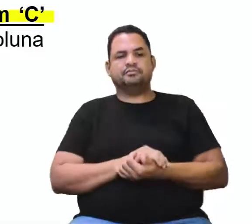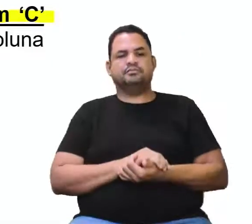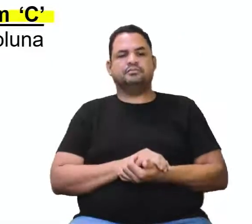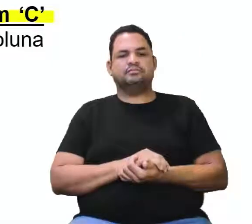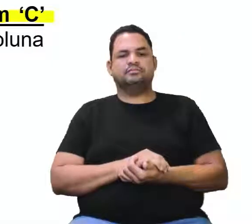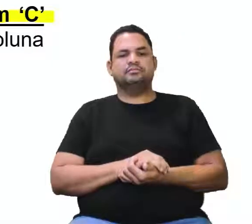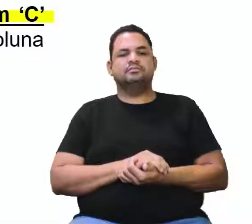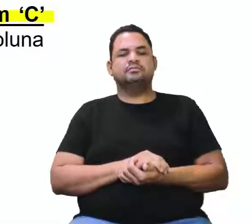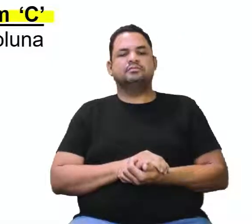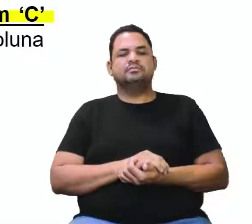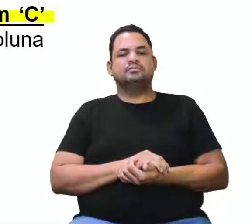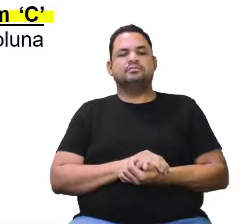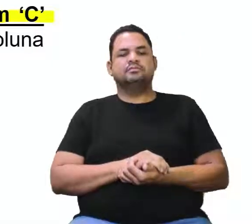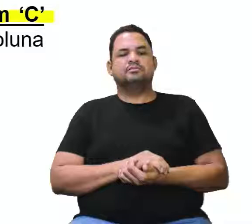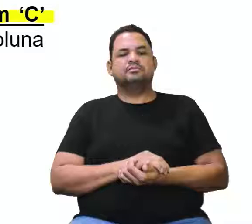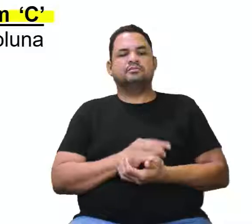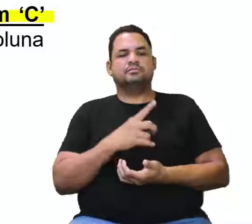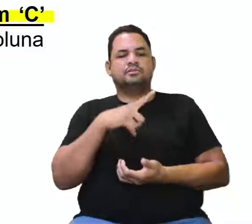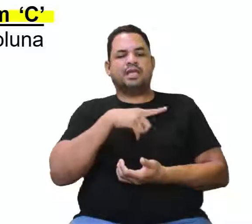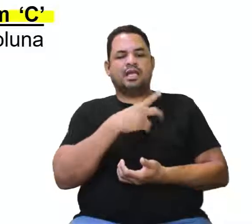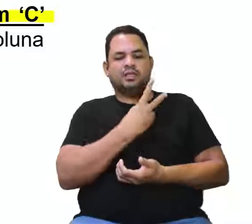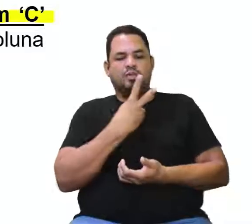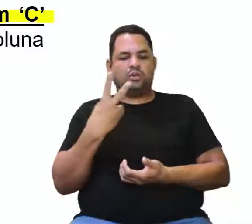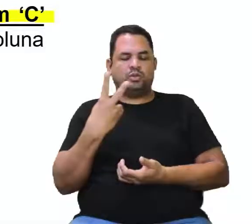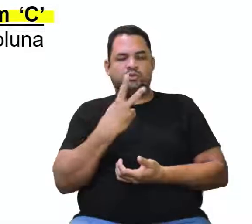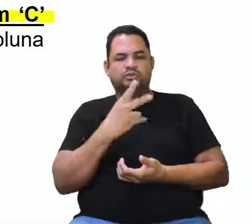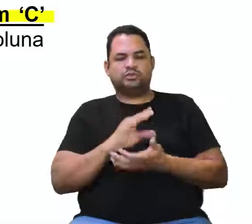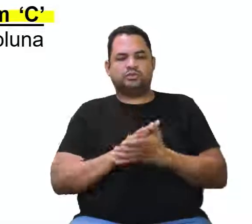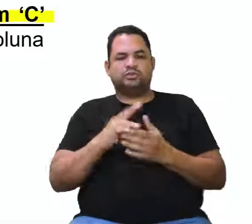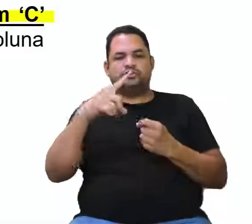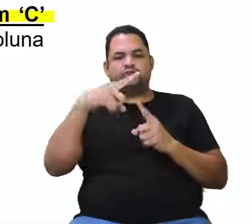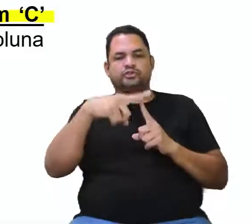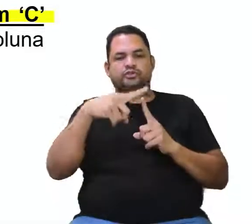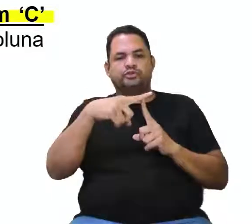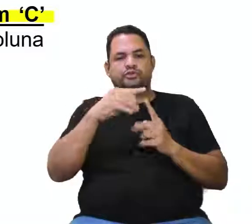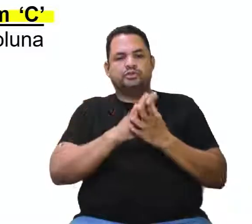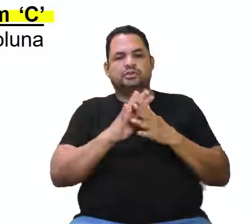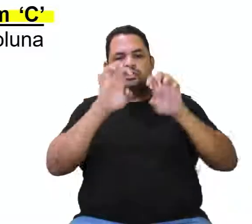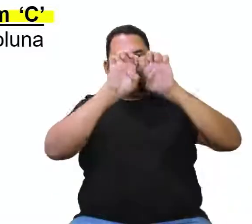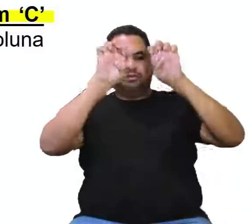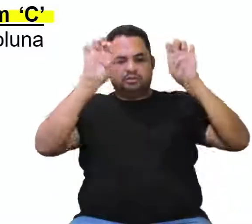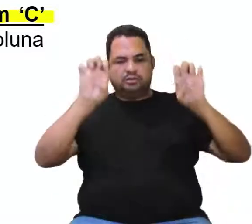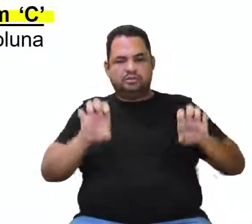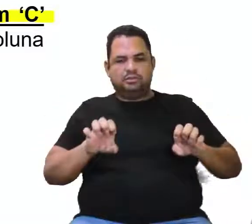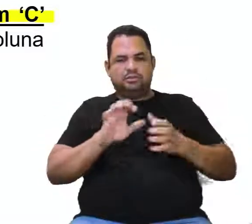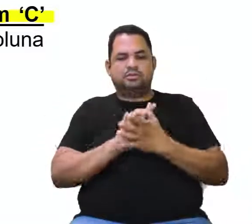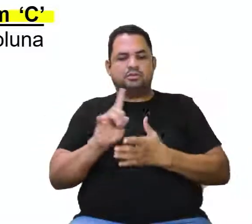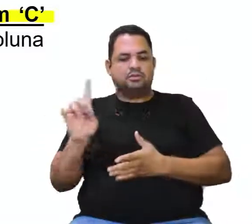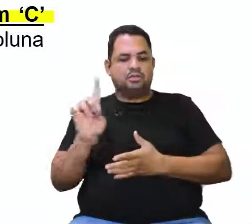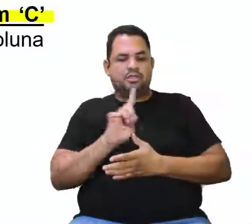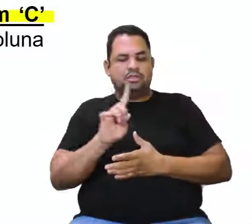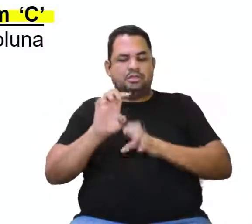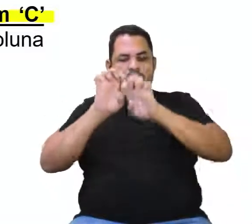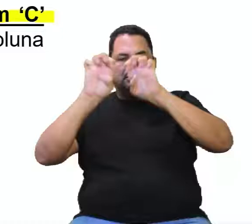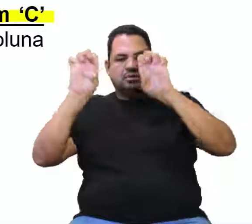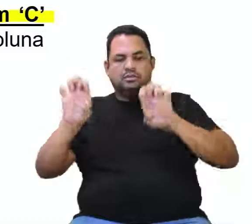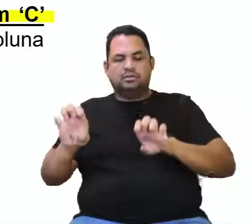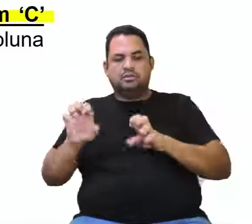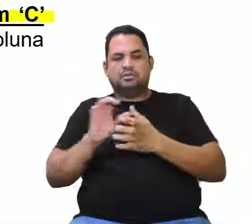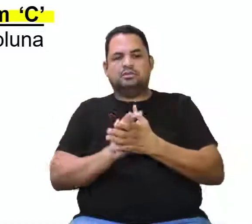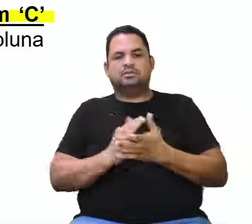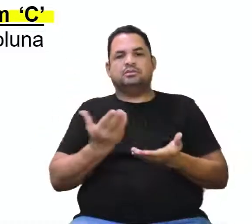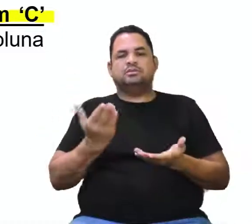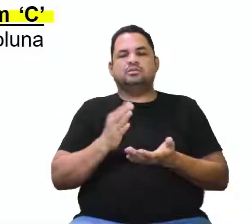a região lombar. Tem dois tipos de escoliose, né? A estrutural e a não estrutural, ou seja, é